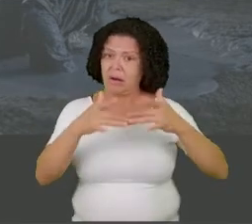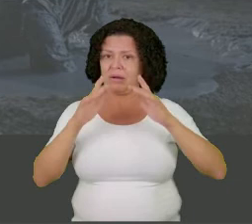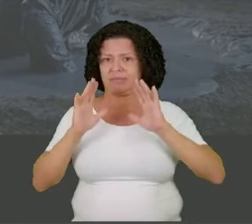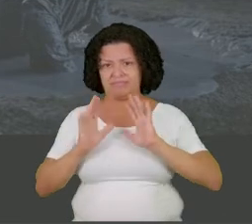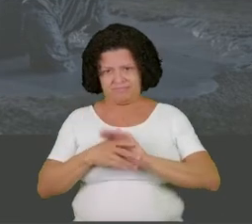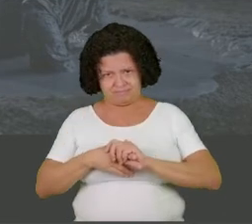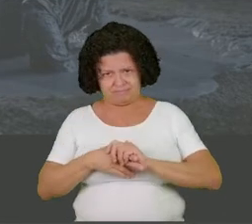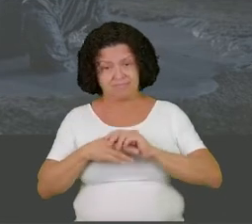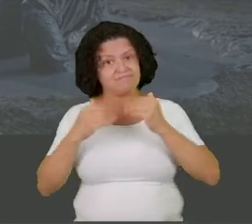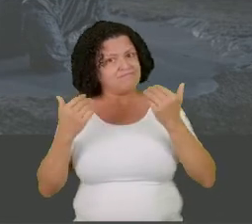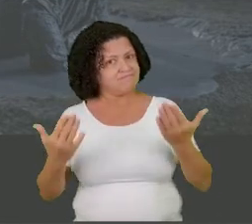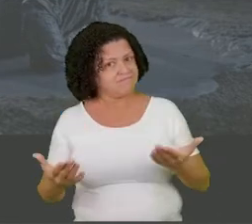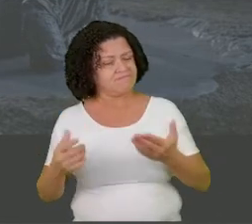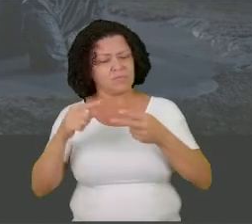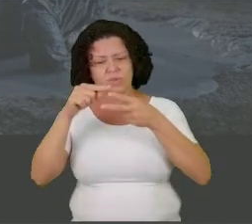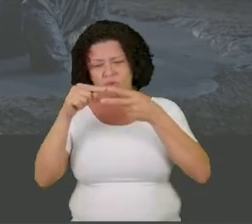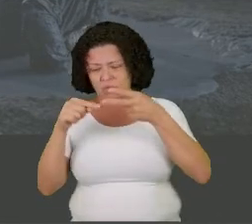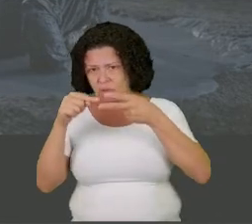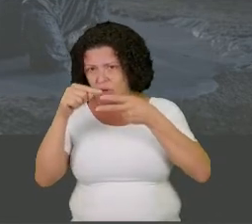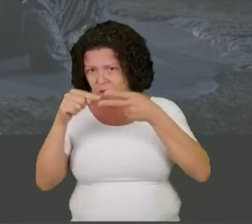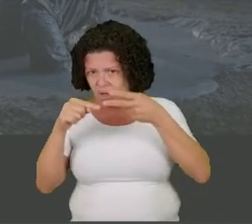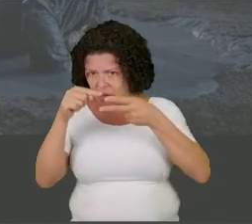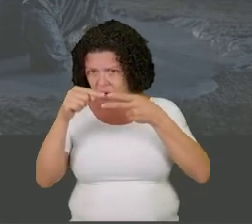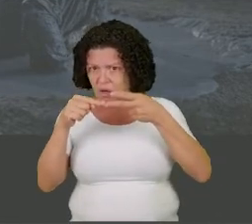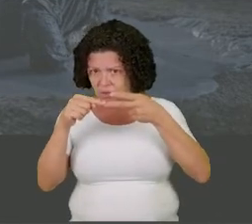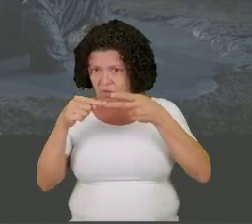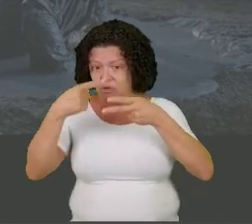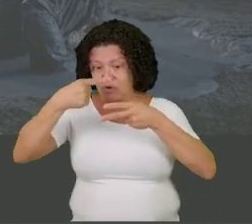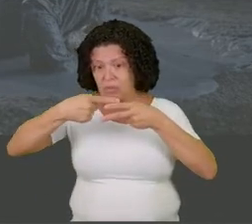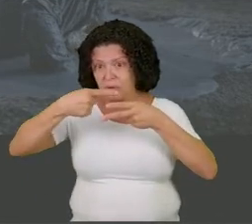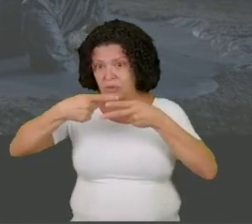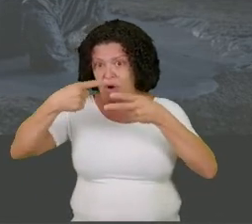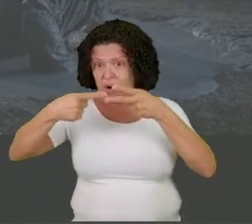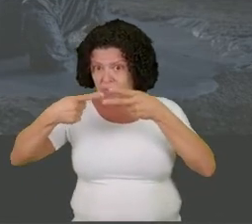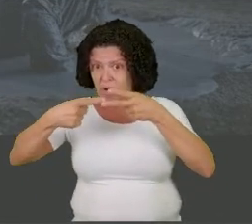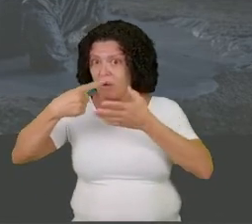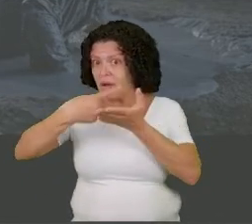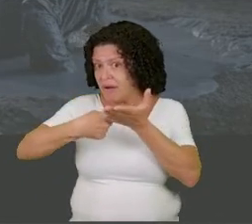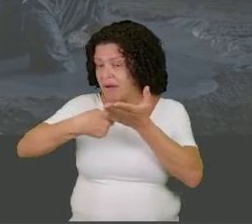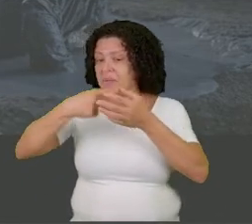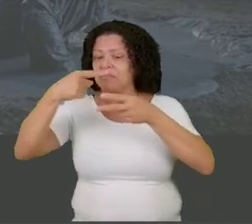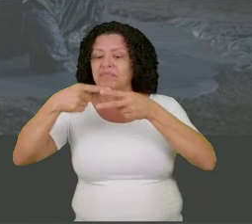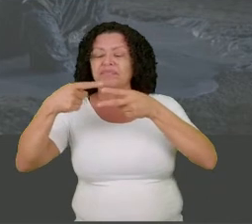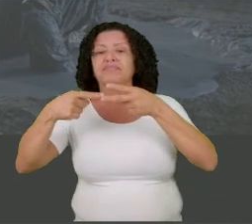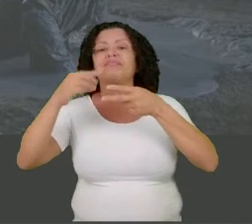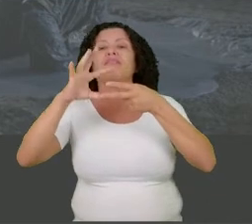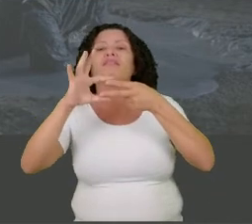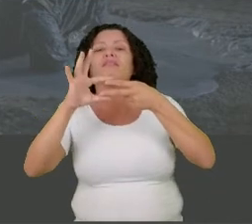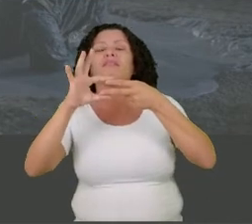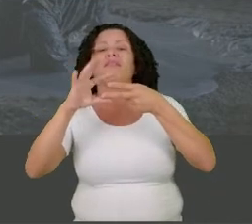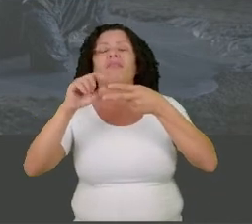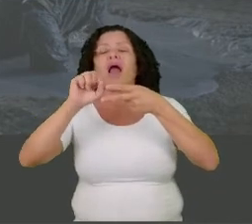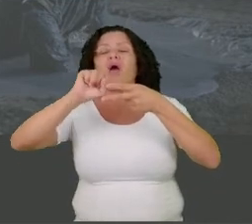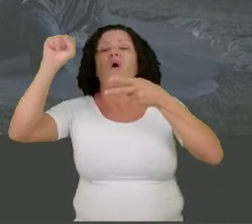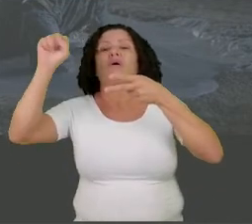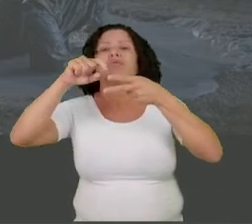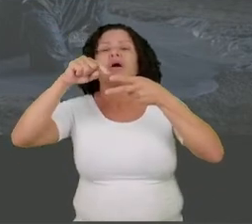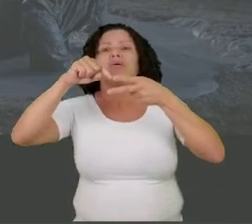da fraternidade e da temperança. Então, dois fatores se combinaram para que André